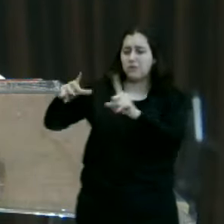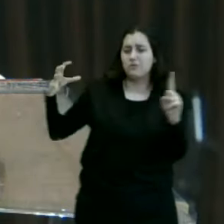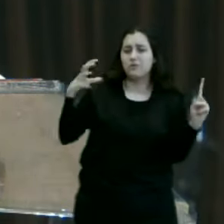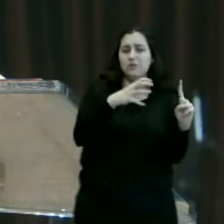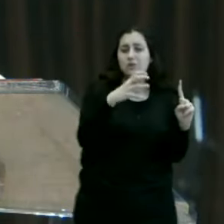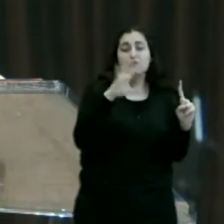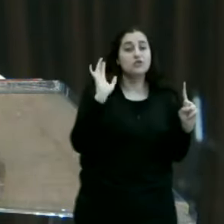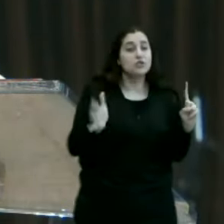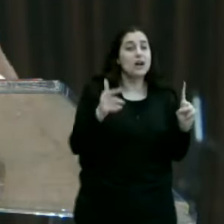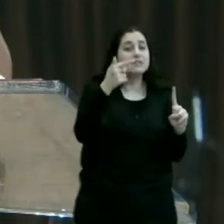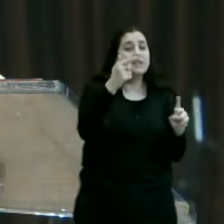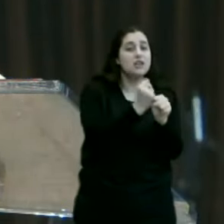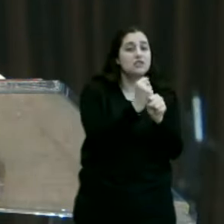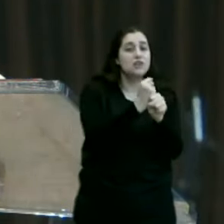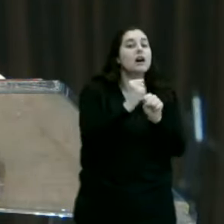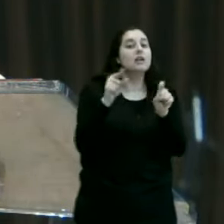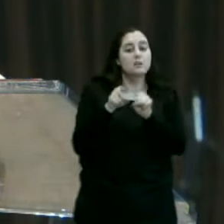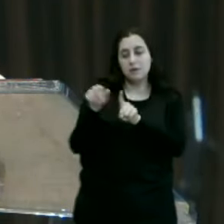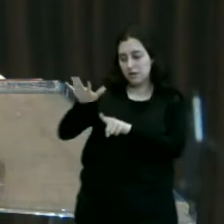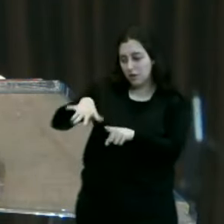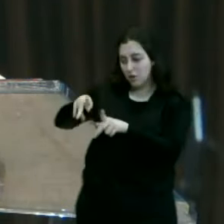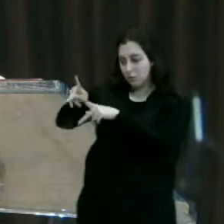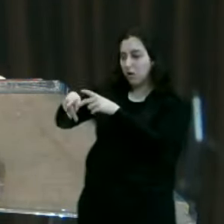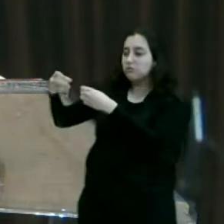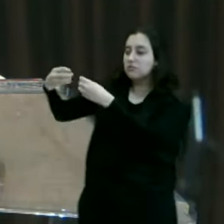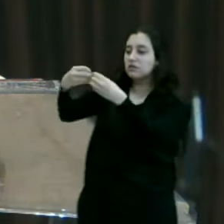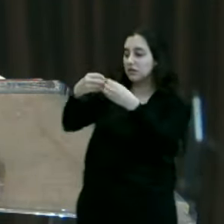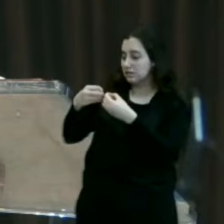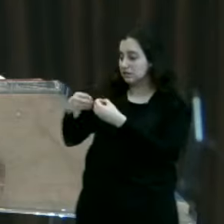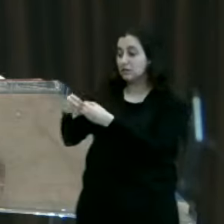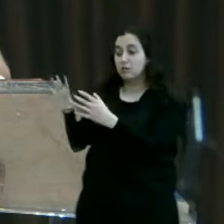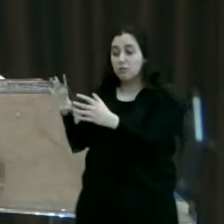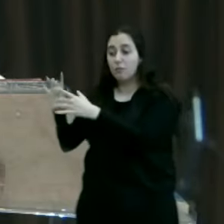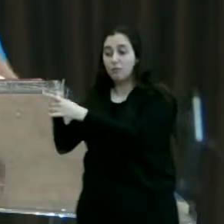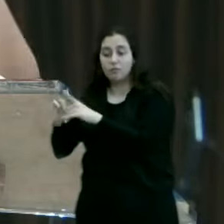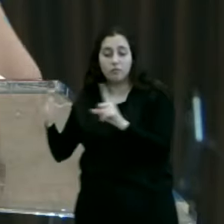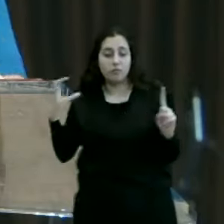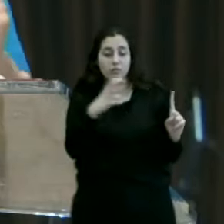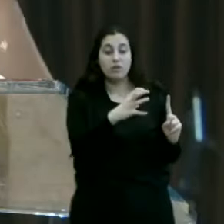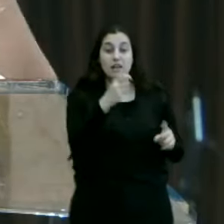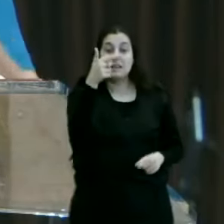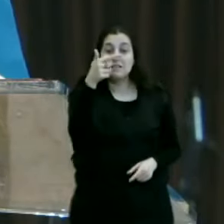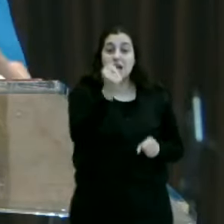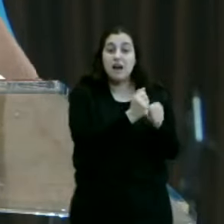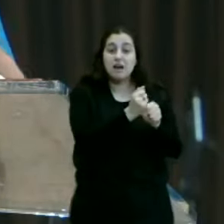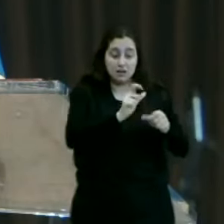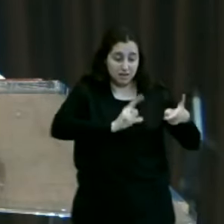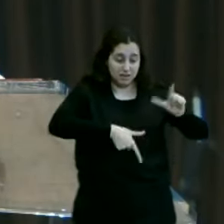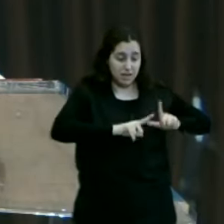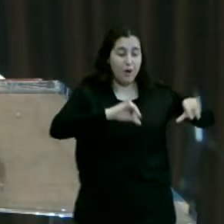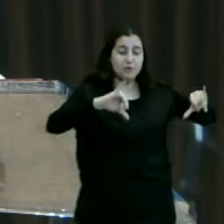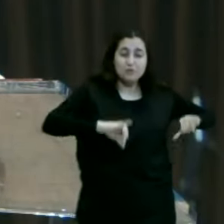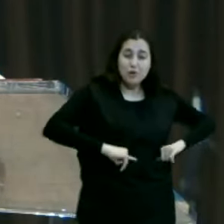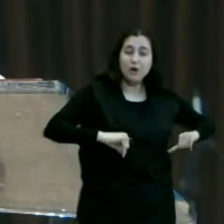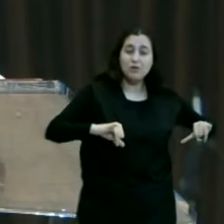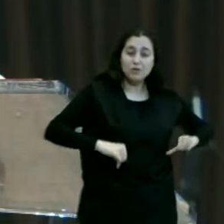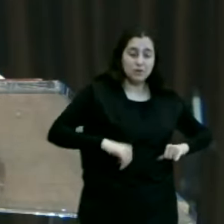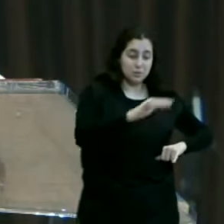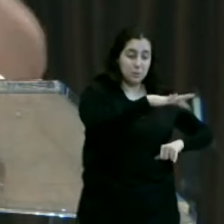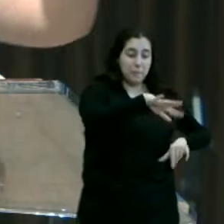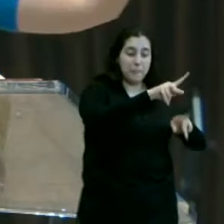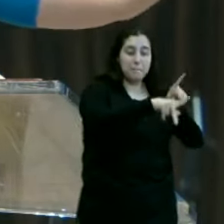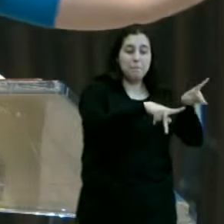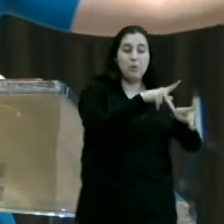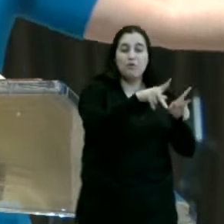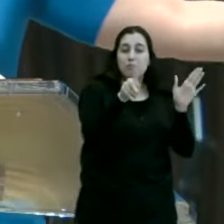Não somente dos midianitas, mas dos povos que se aliavam a eles. 7 anos que o povo de Deus estava